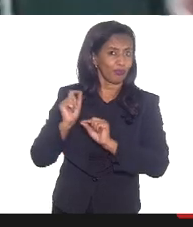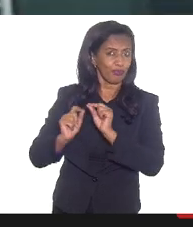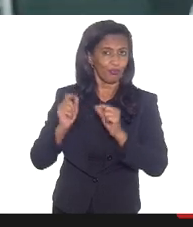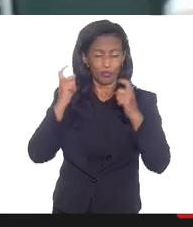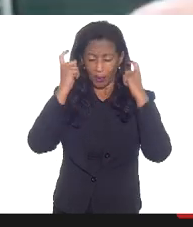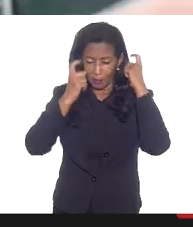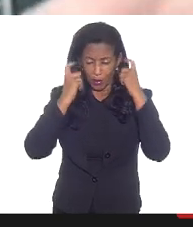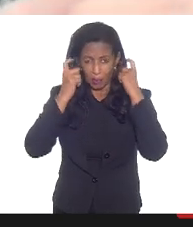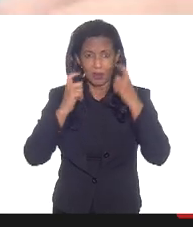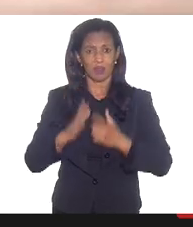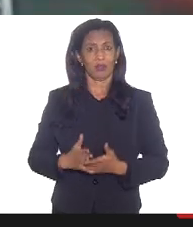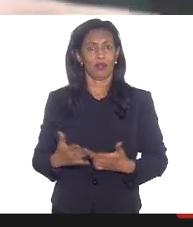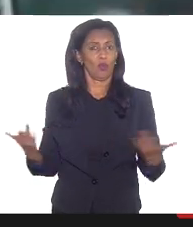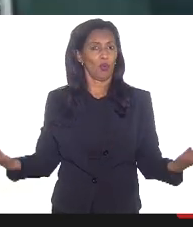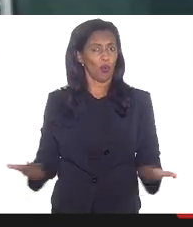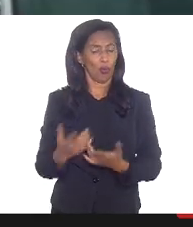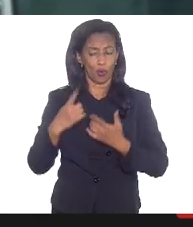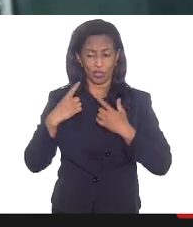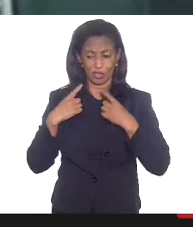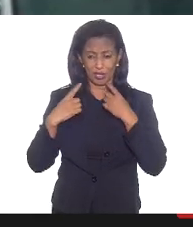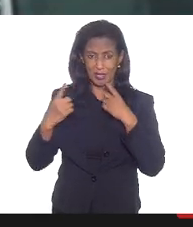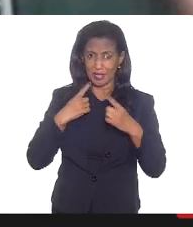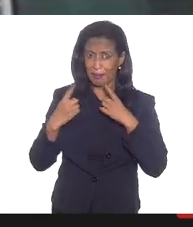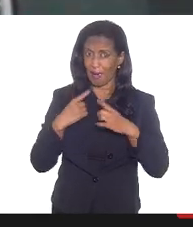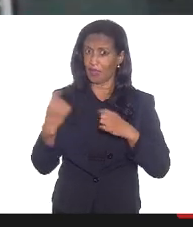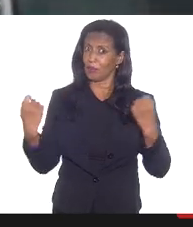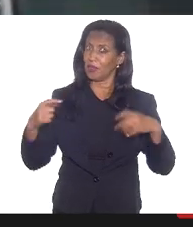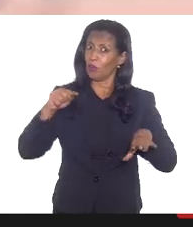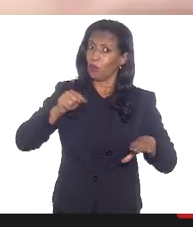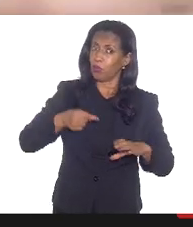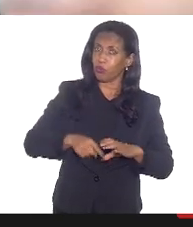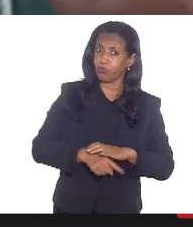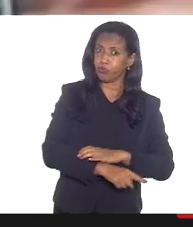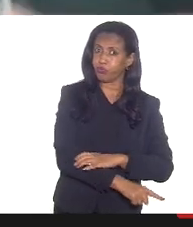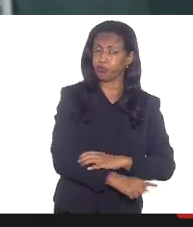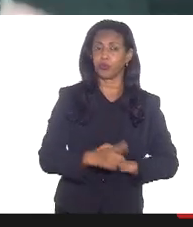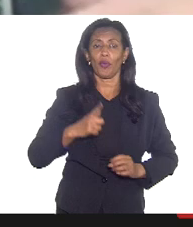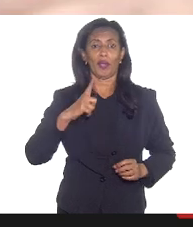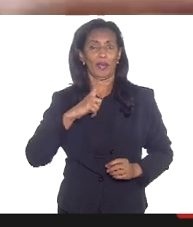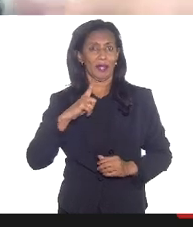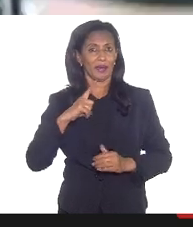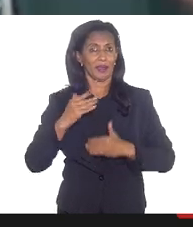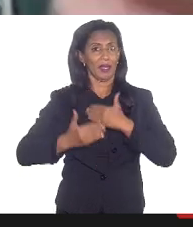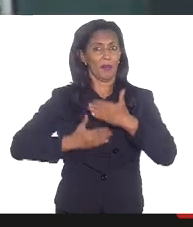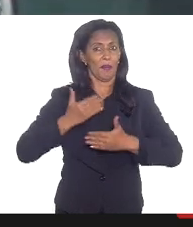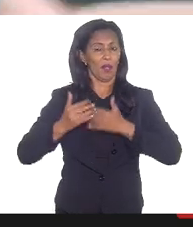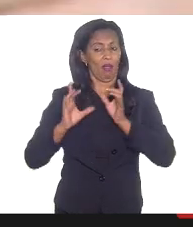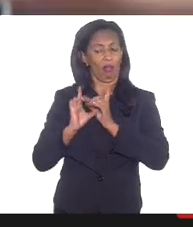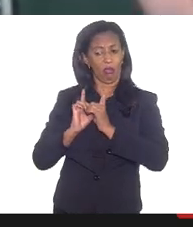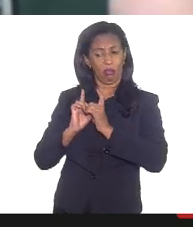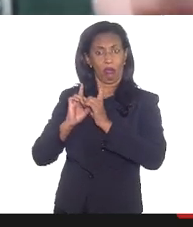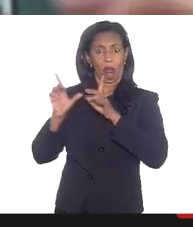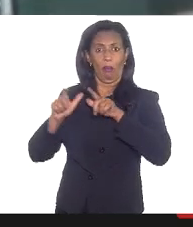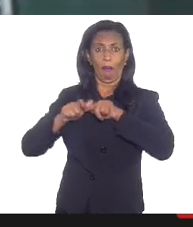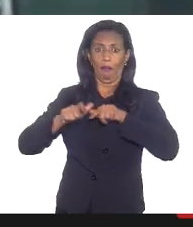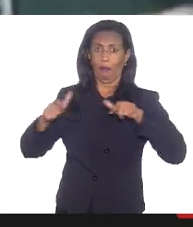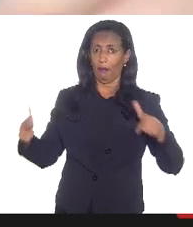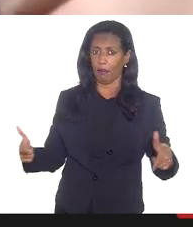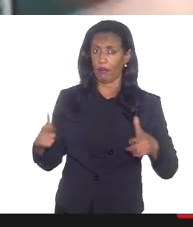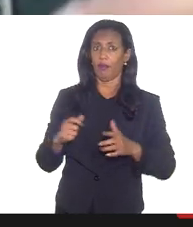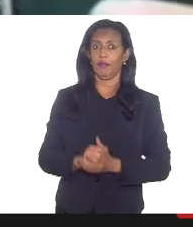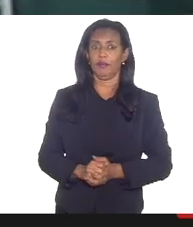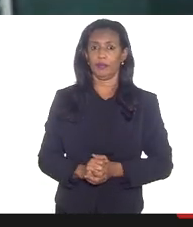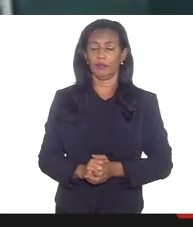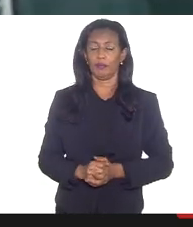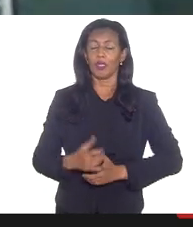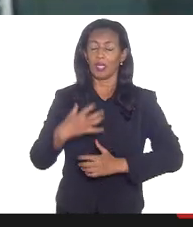que esse debate seja mais aprofundado, que haja um processo democrático maior, que